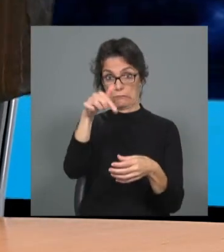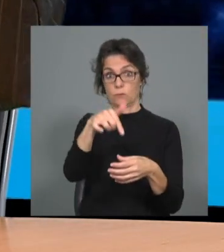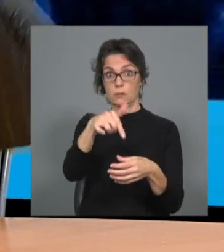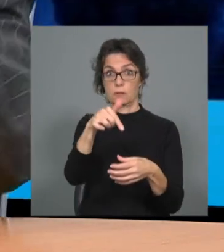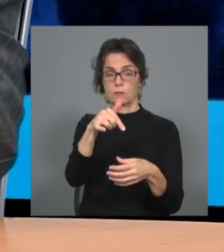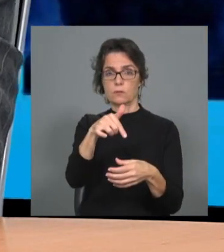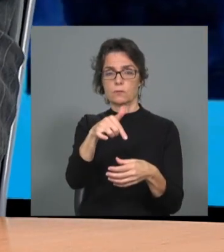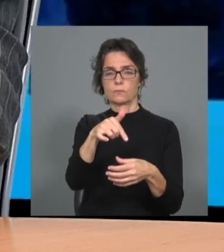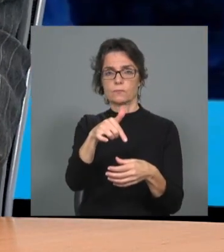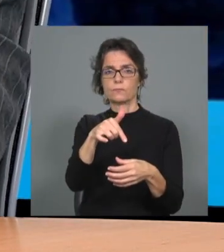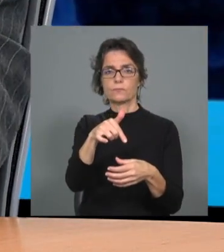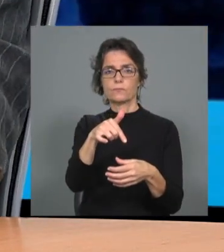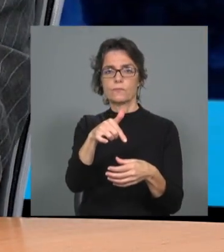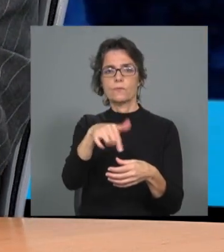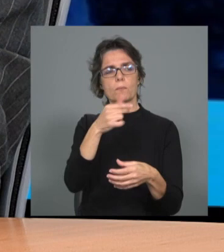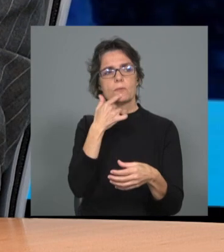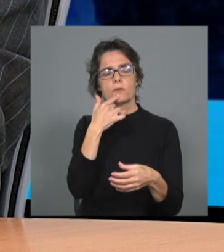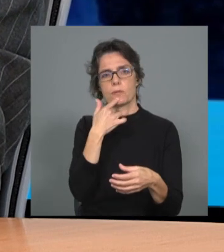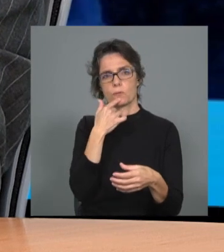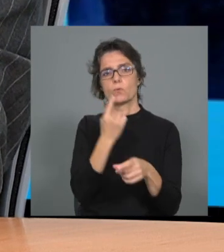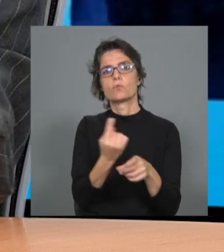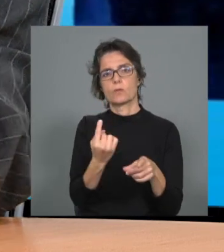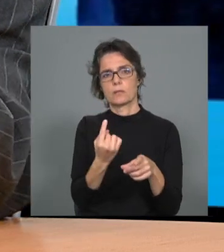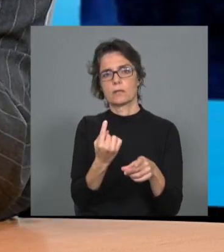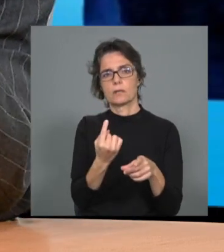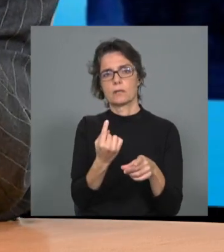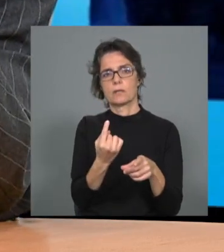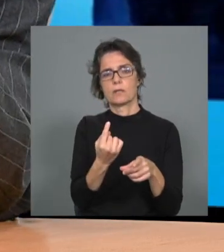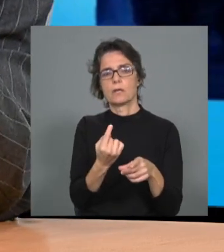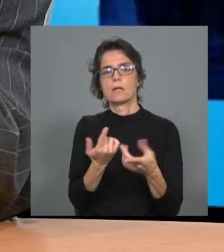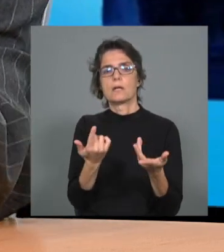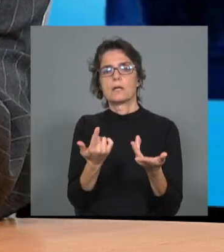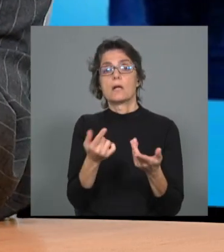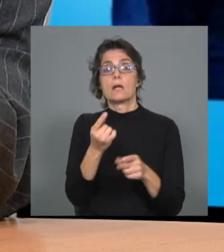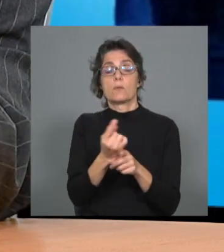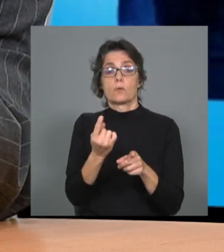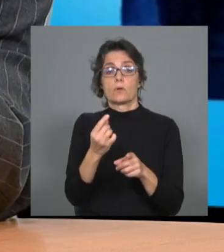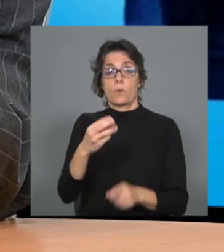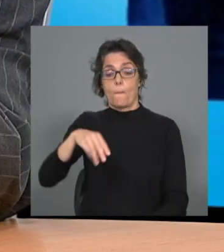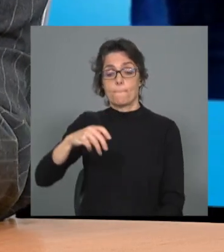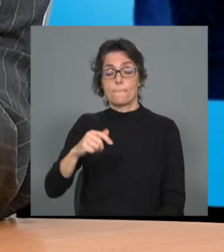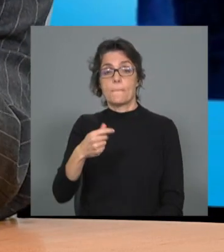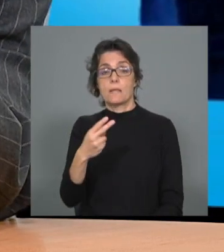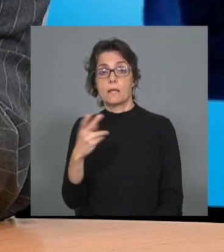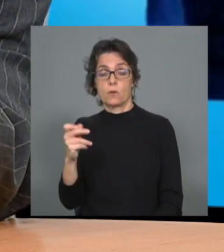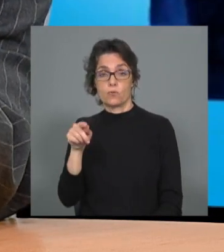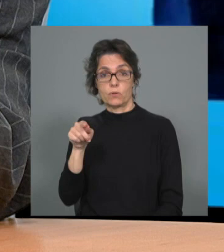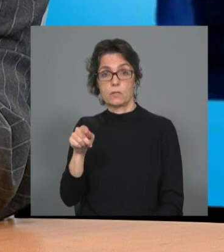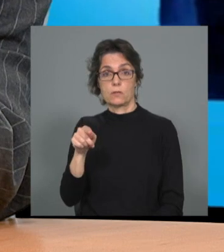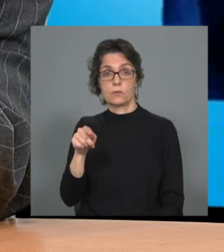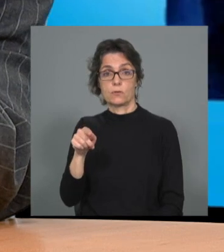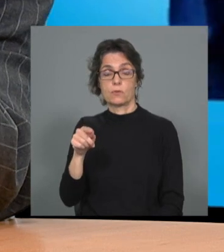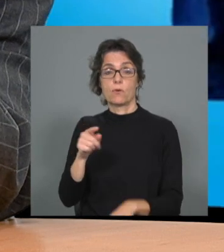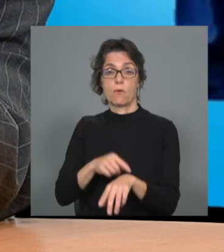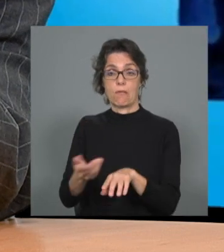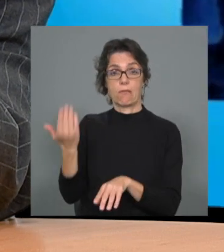face àquilo que também já disse anteriormente, a vocação de Mateus na proximidade de Cafarnaum, o que é de uma grande riqueza, porque Cafarnaum era na